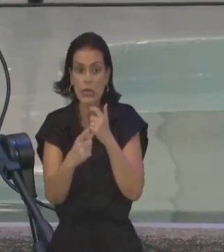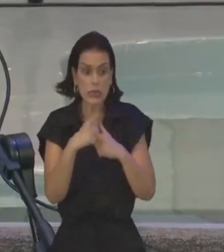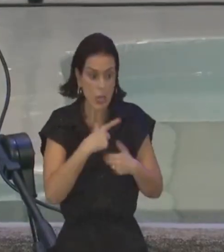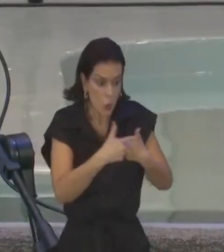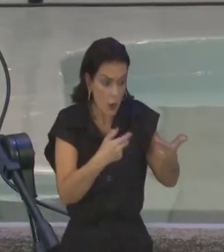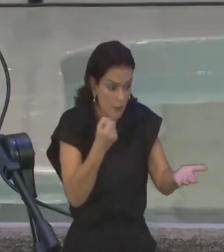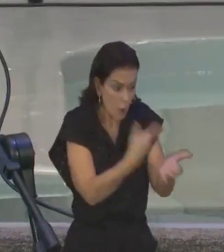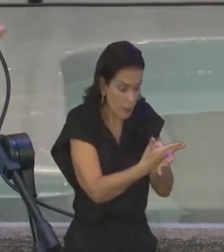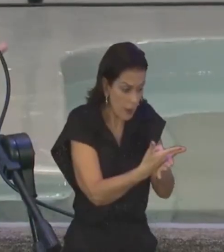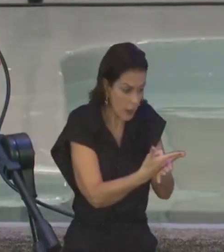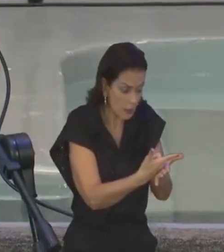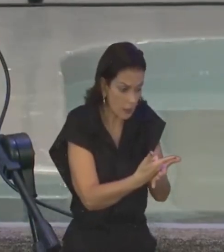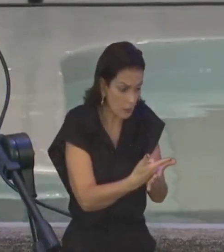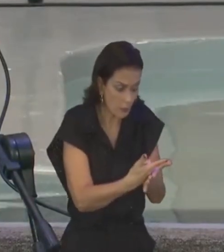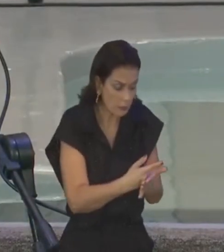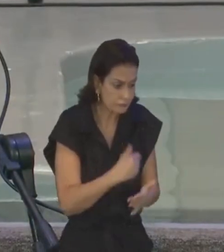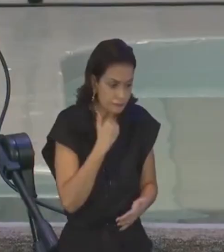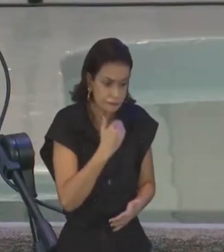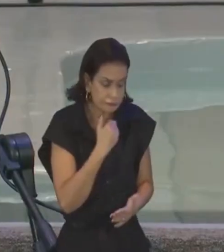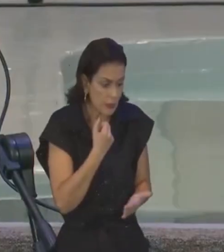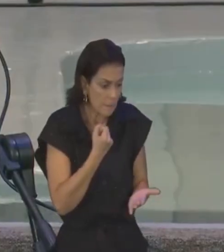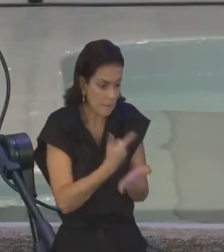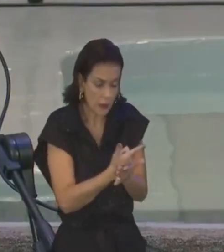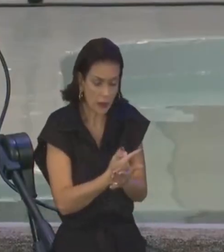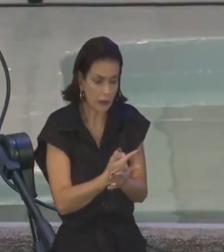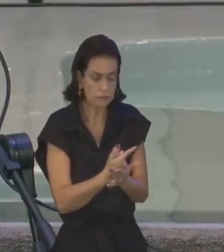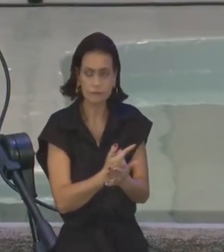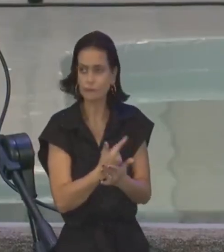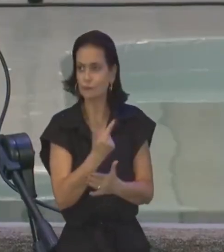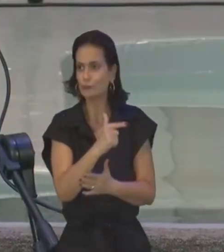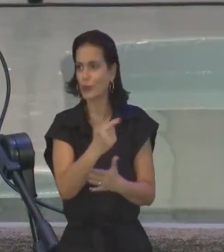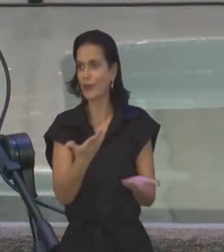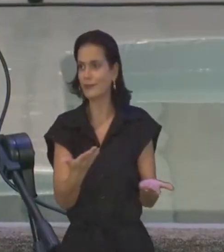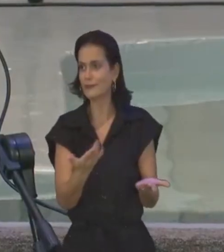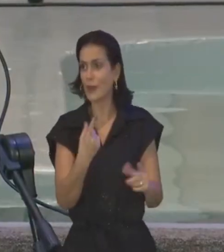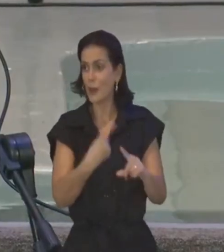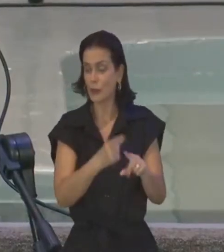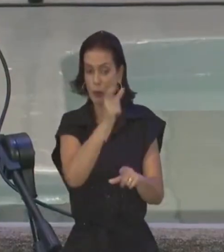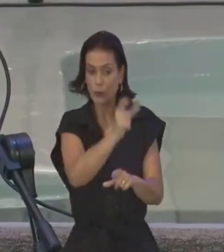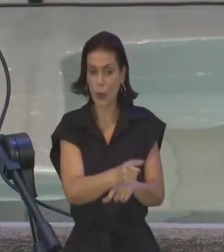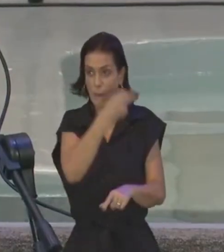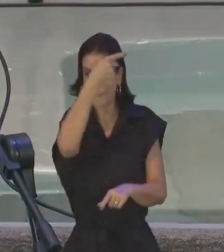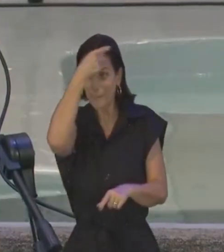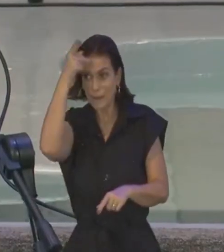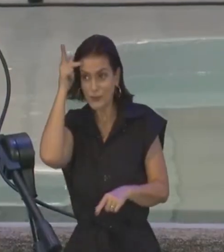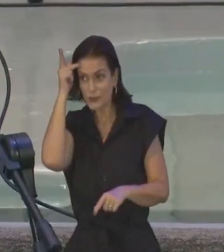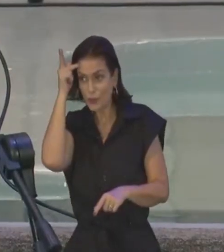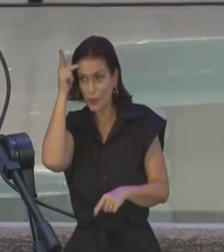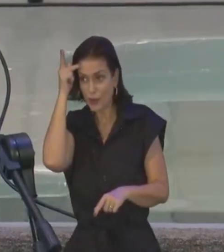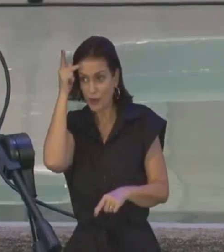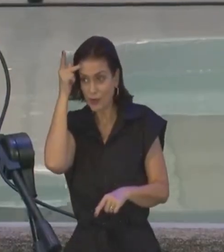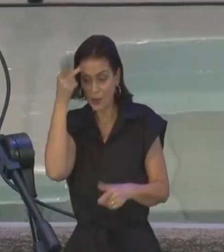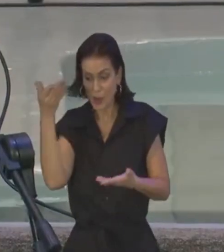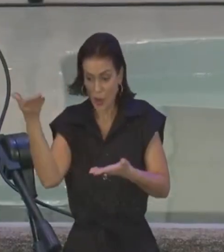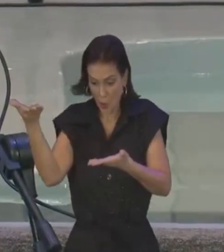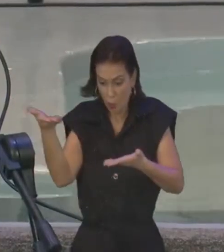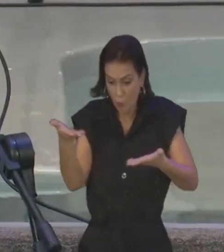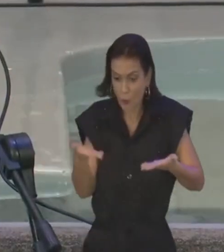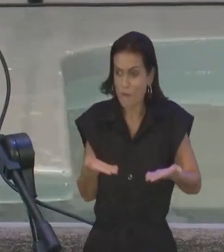comprar, mas não tem como pagar, porque a esta pessoa foi feito um